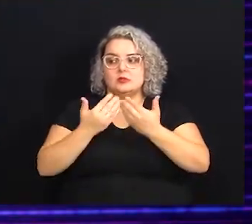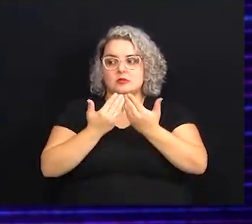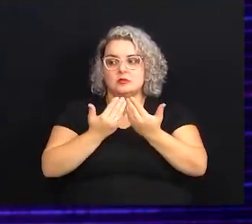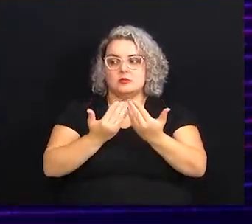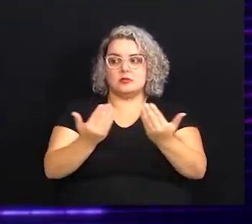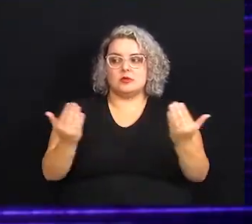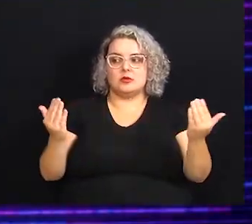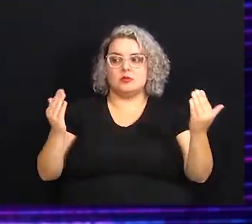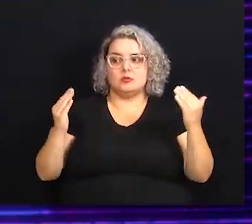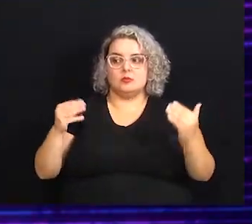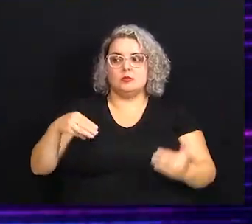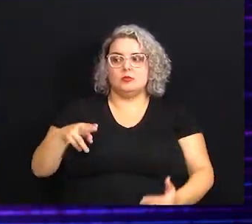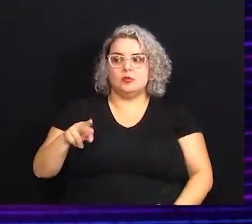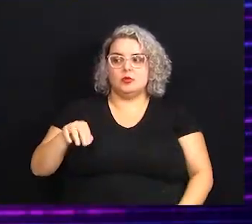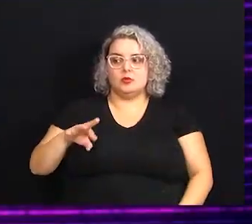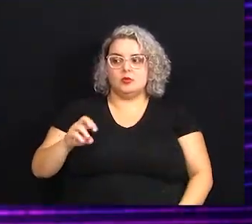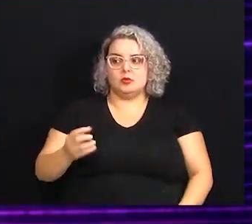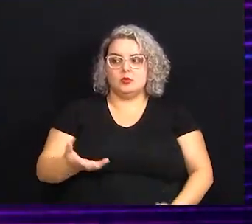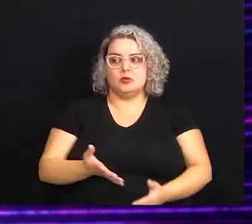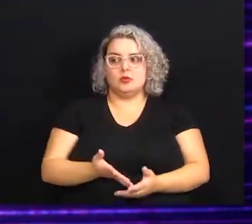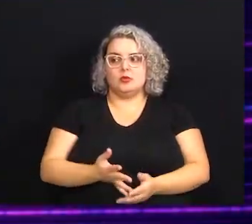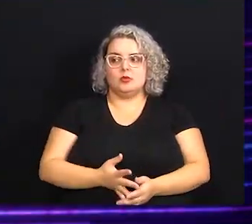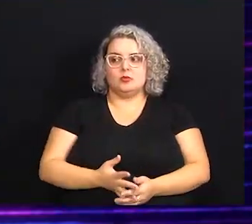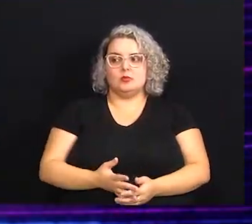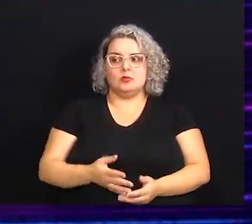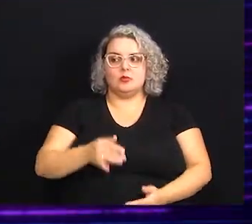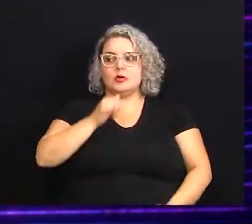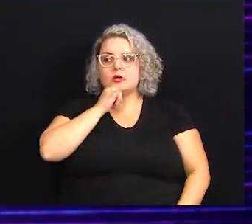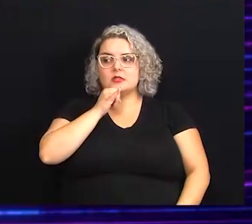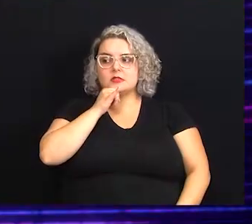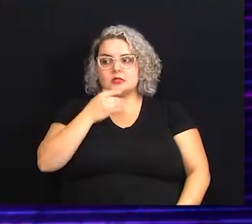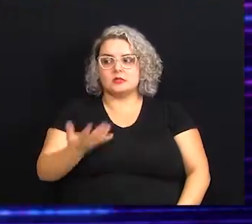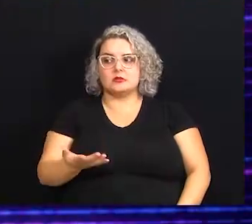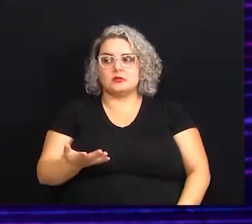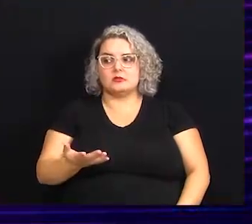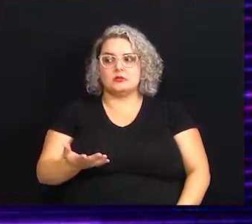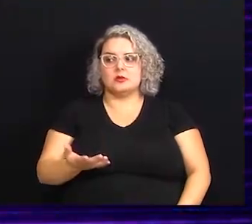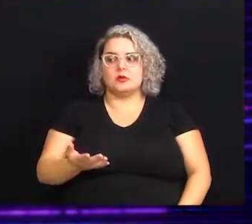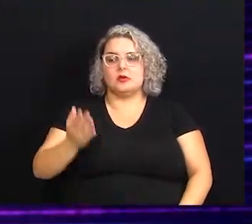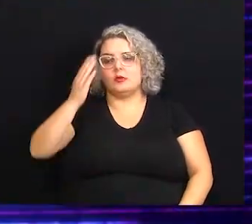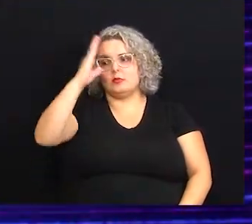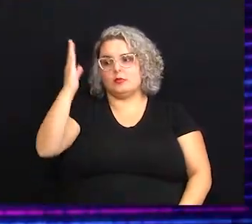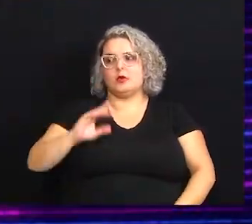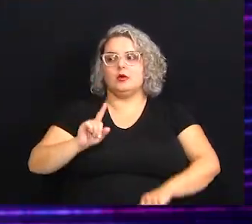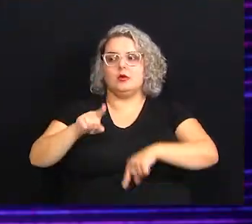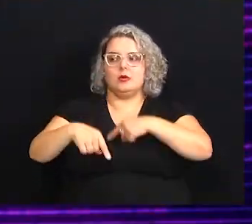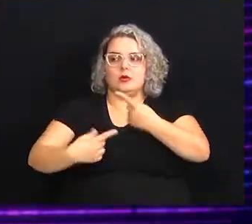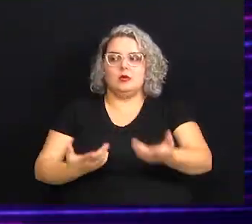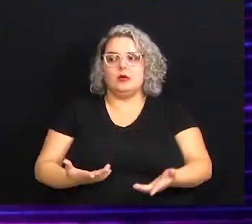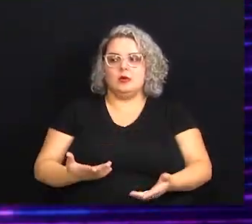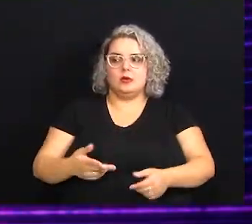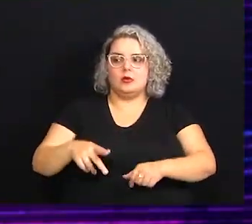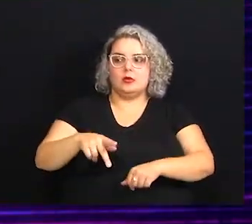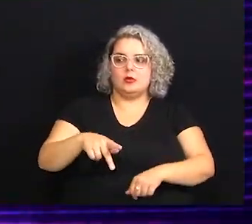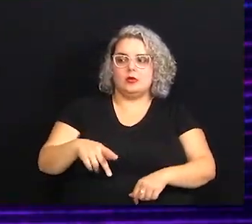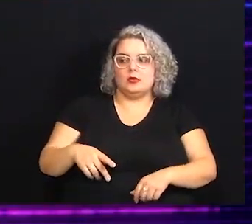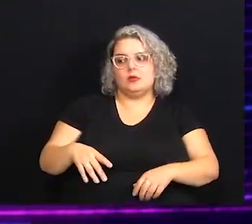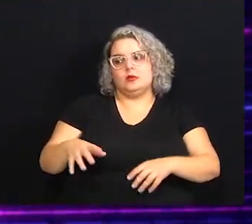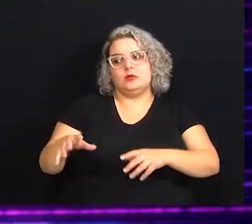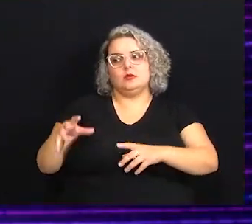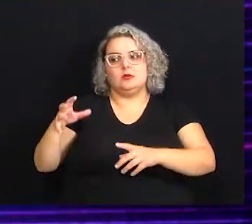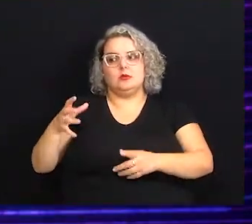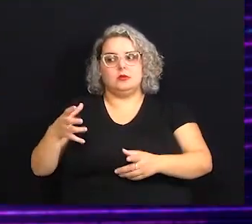muros. O pressuposto era fazer um trabalho sobre muros, tipo, o Brasil, outro país, México, Estados Unidos,